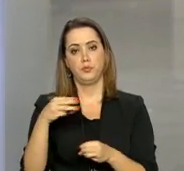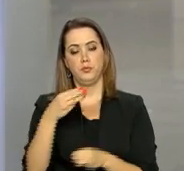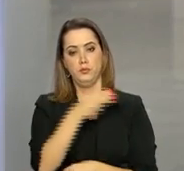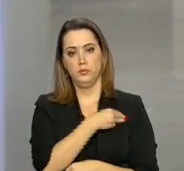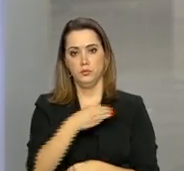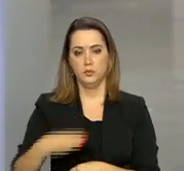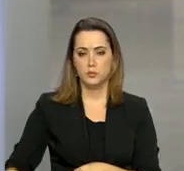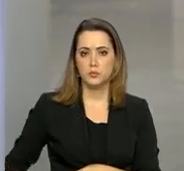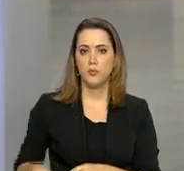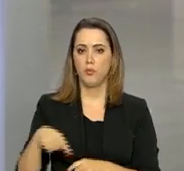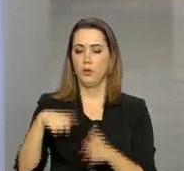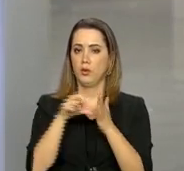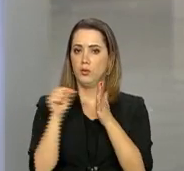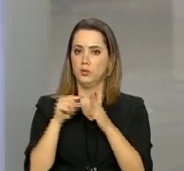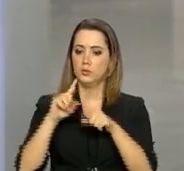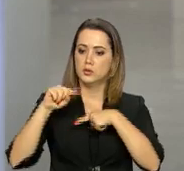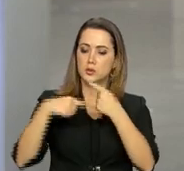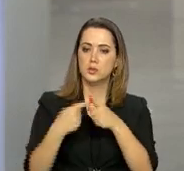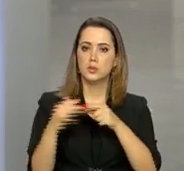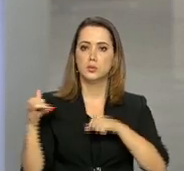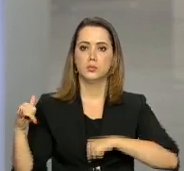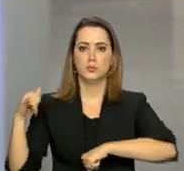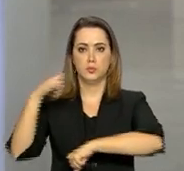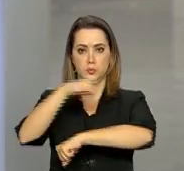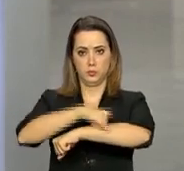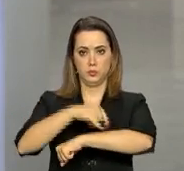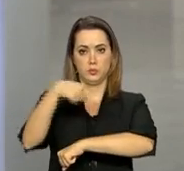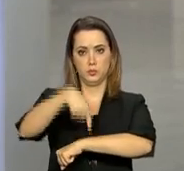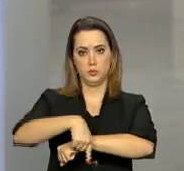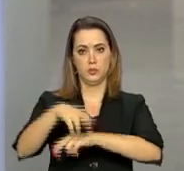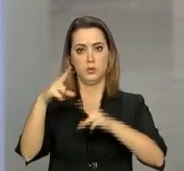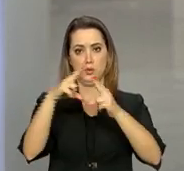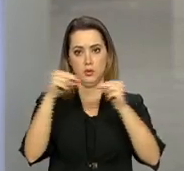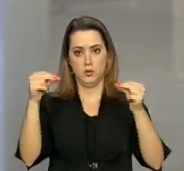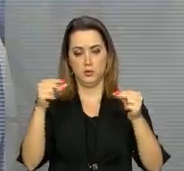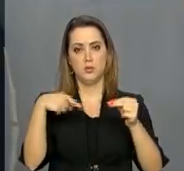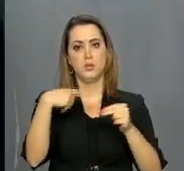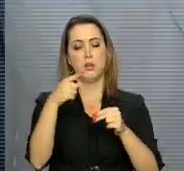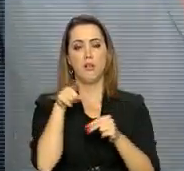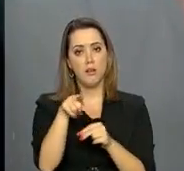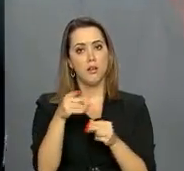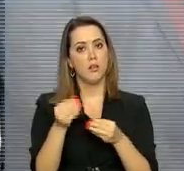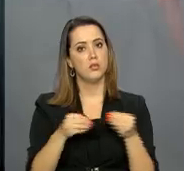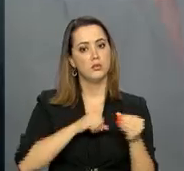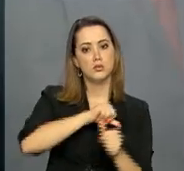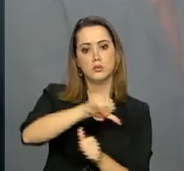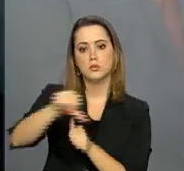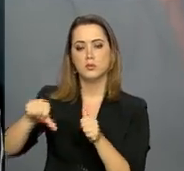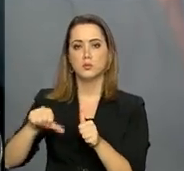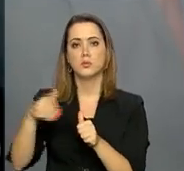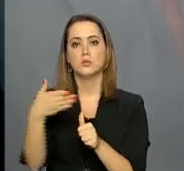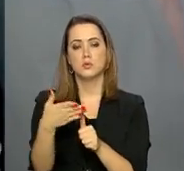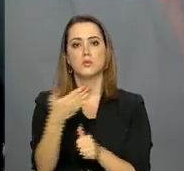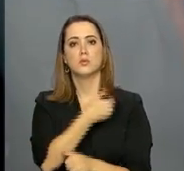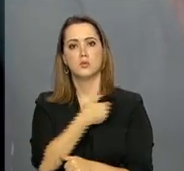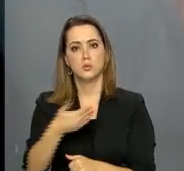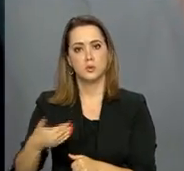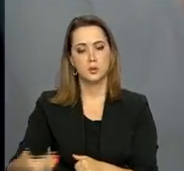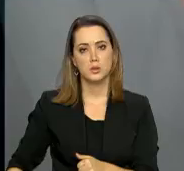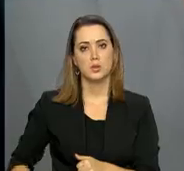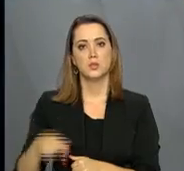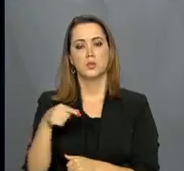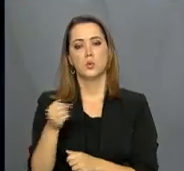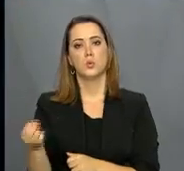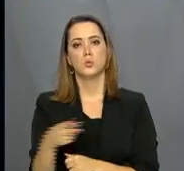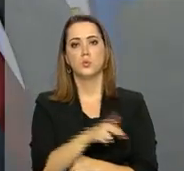Planalto, o presidente Michel Temer seguiu para a base aérea aqui em Brasília. Lá, transmitiu o cargo de presidente da República para o presidente